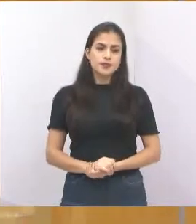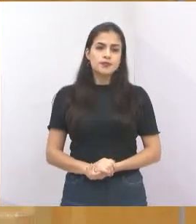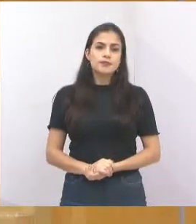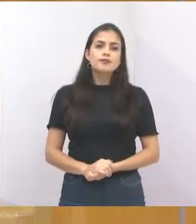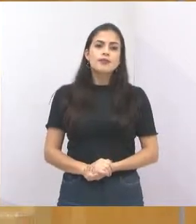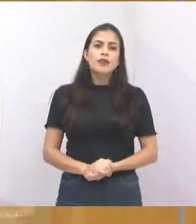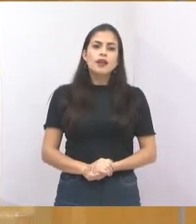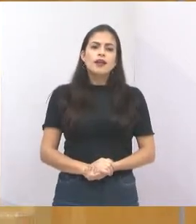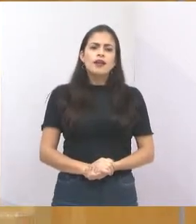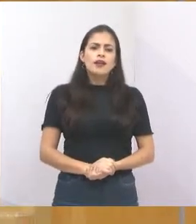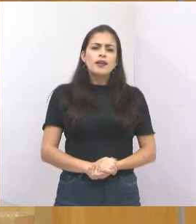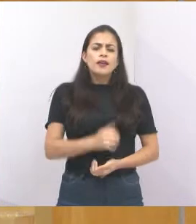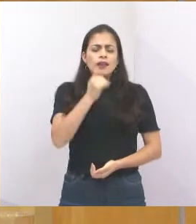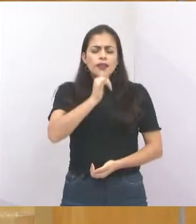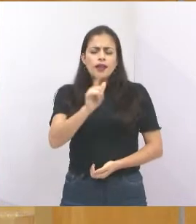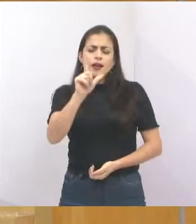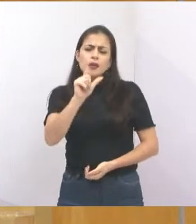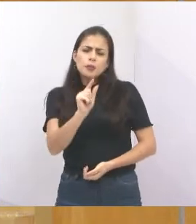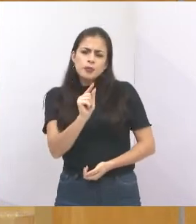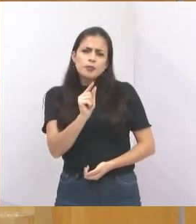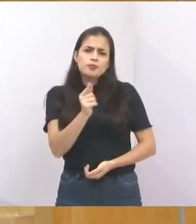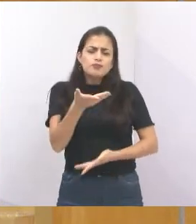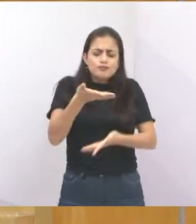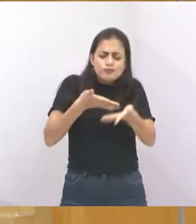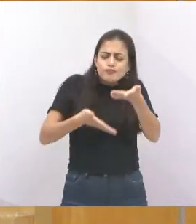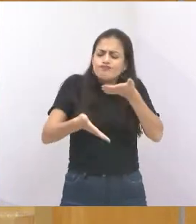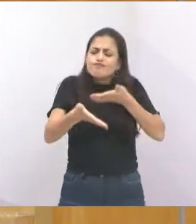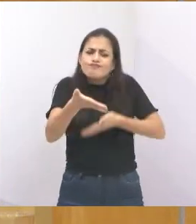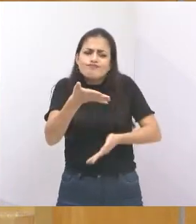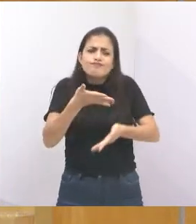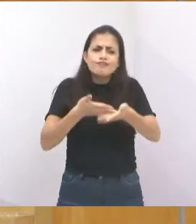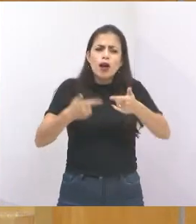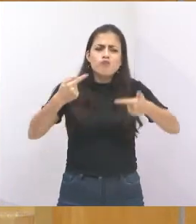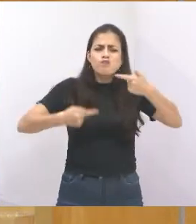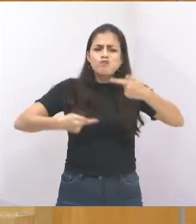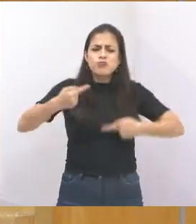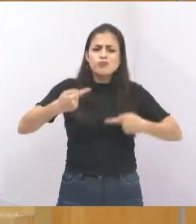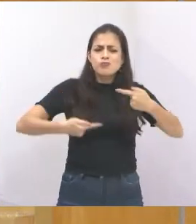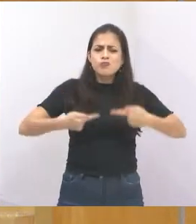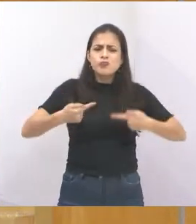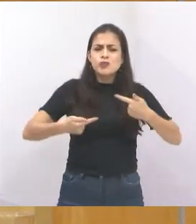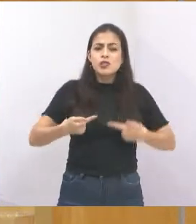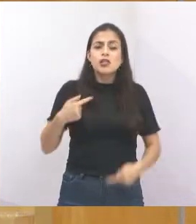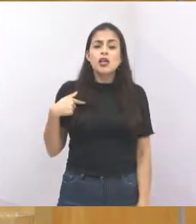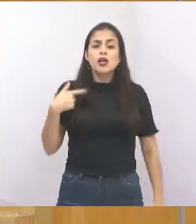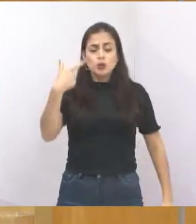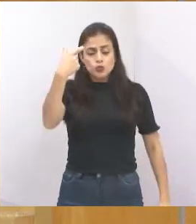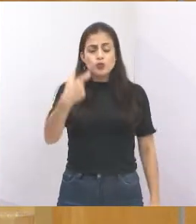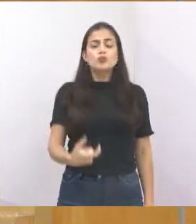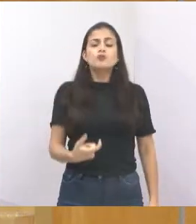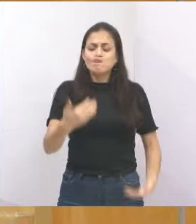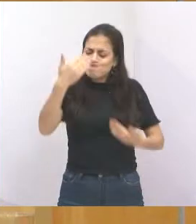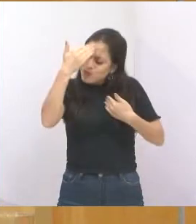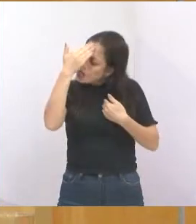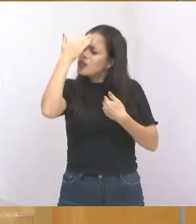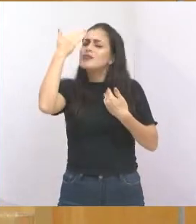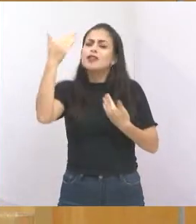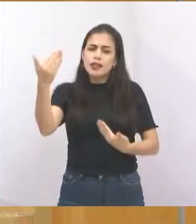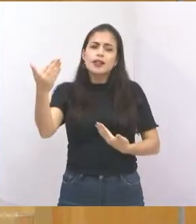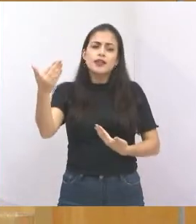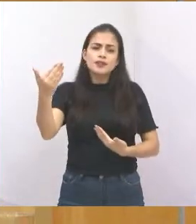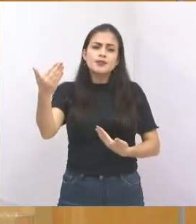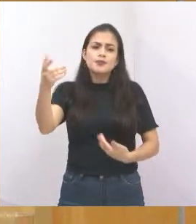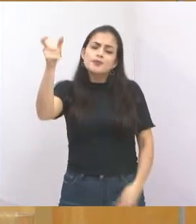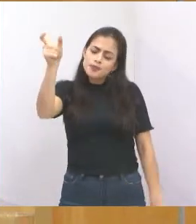tô falando um pouquinho sobre envolvimento e articulação política eu sou muito grato a uma